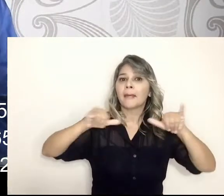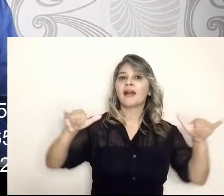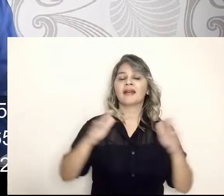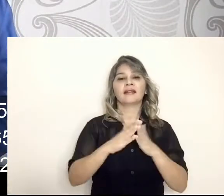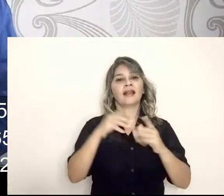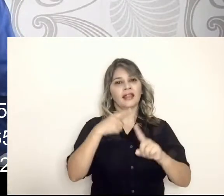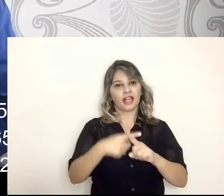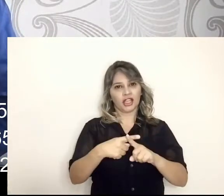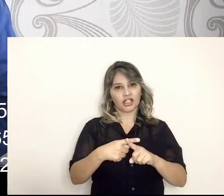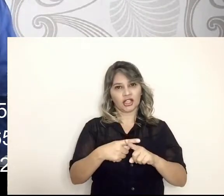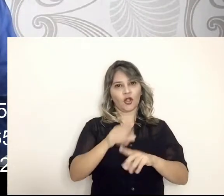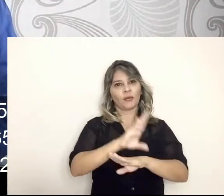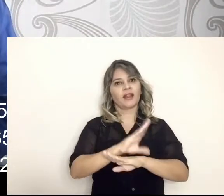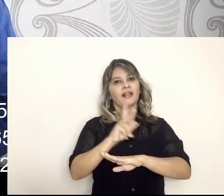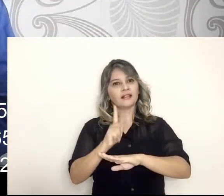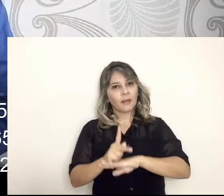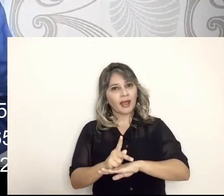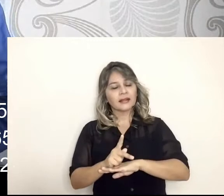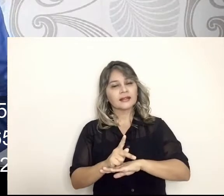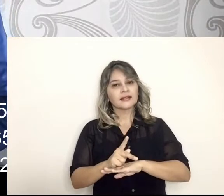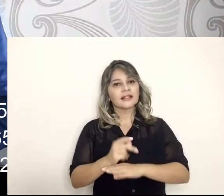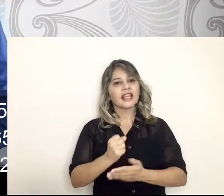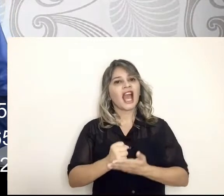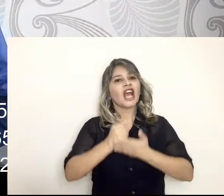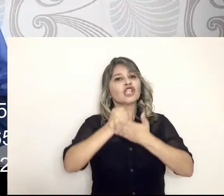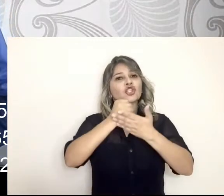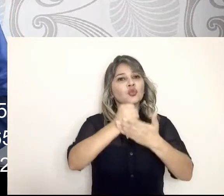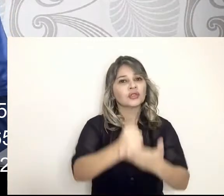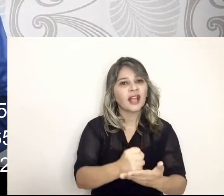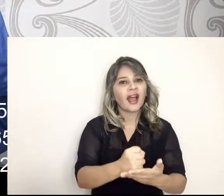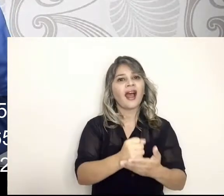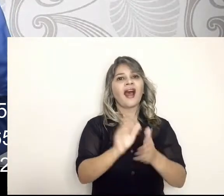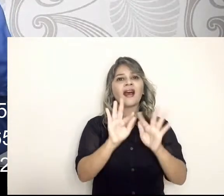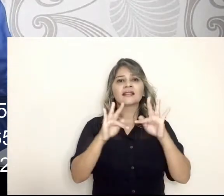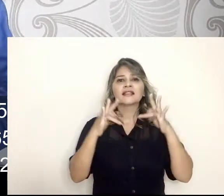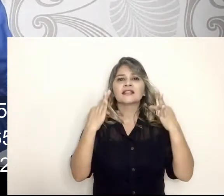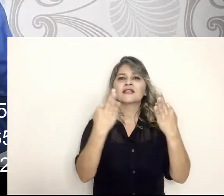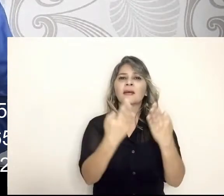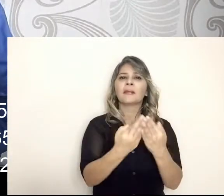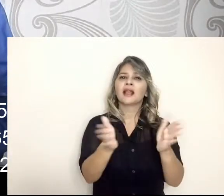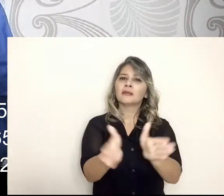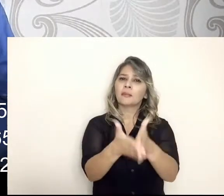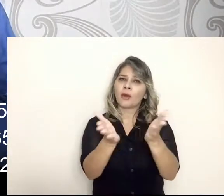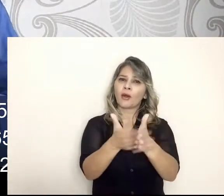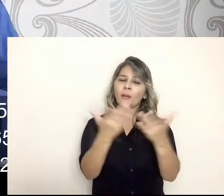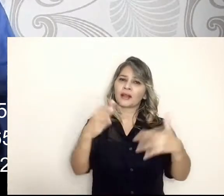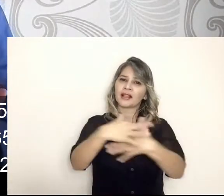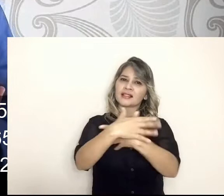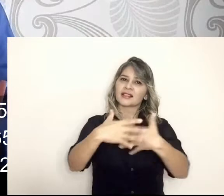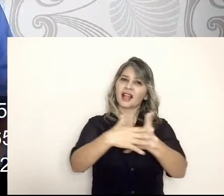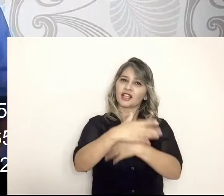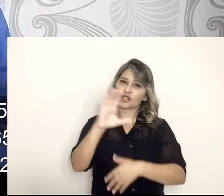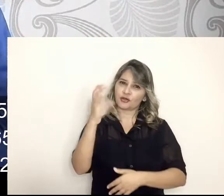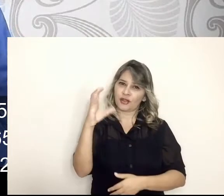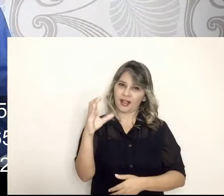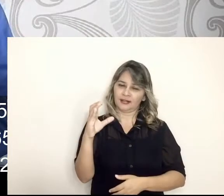vai se reverter em bênção para muitos. Gostaria também de lembrar